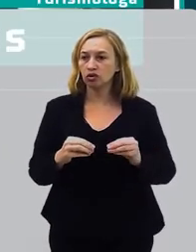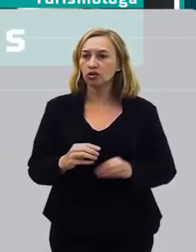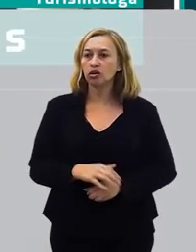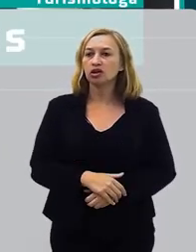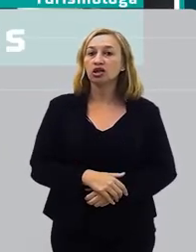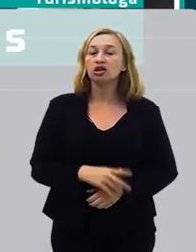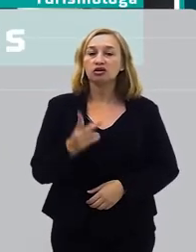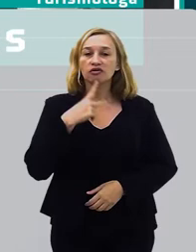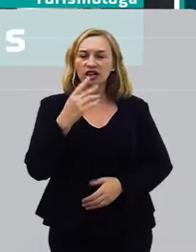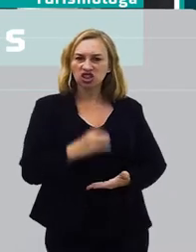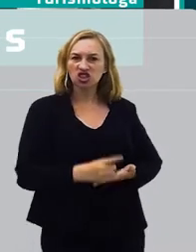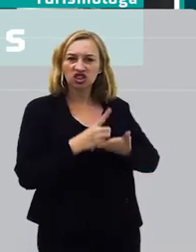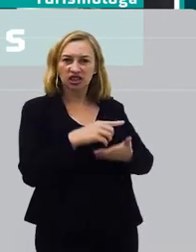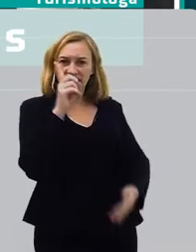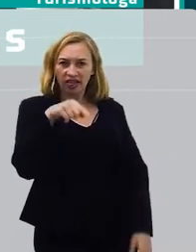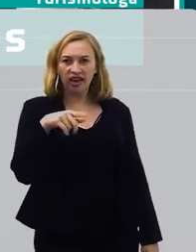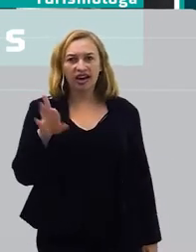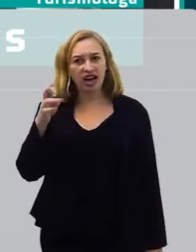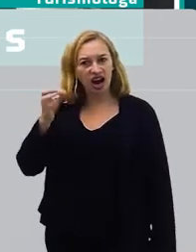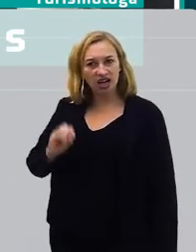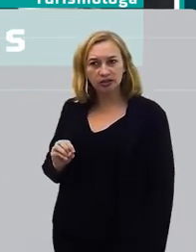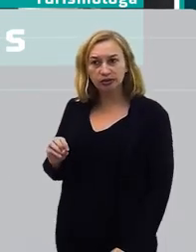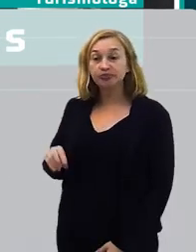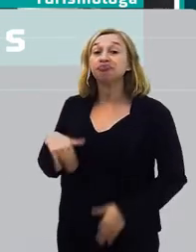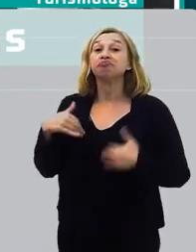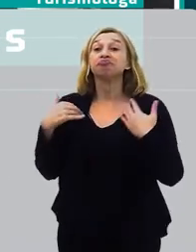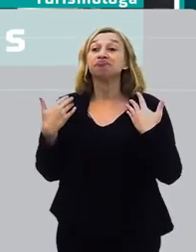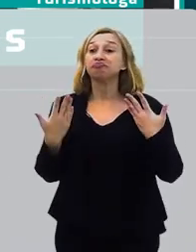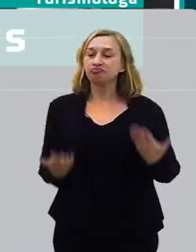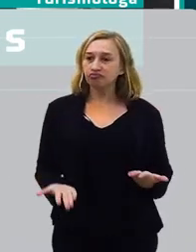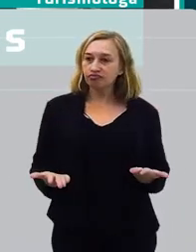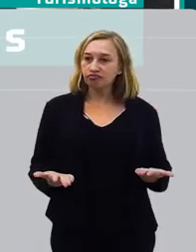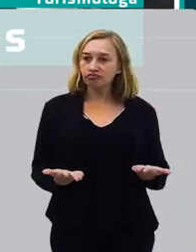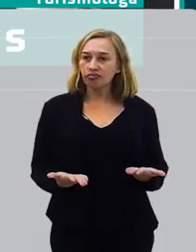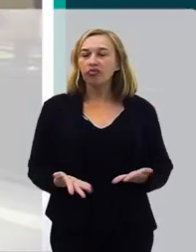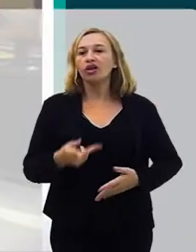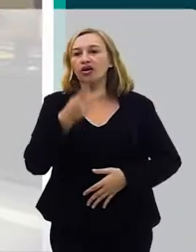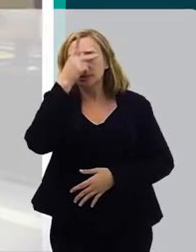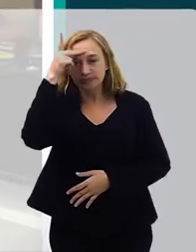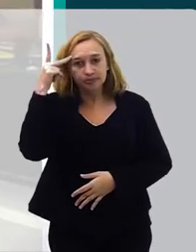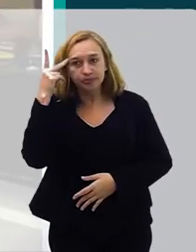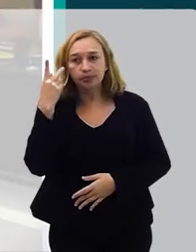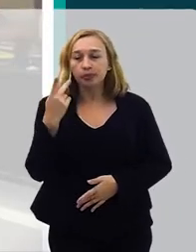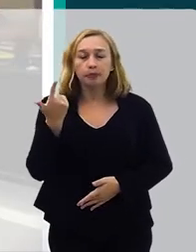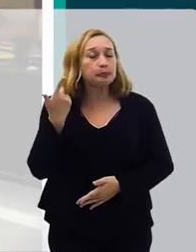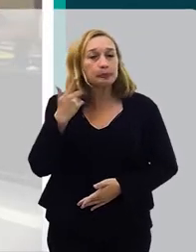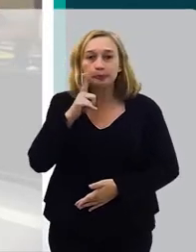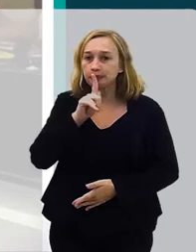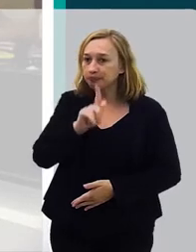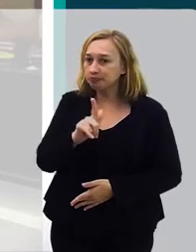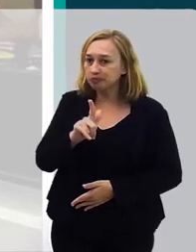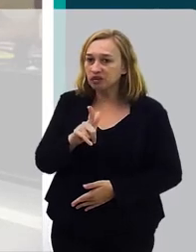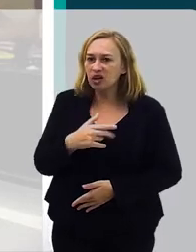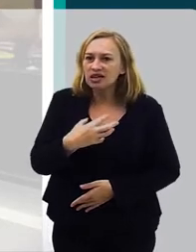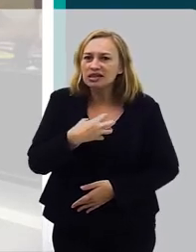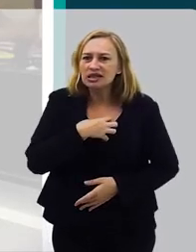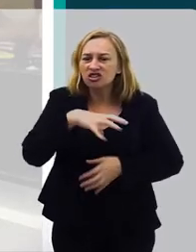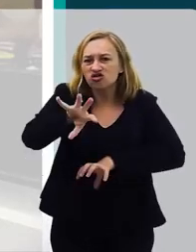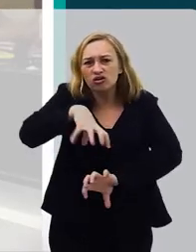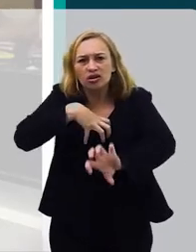A gente está falando de dignidade, né, Ricardo? Então, se as pessoas elas não conseguem